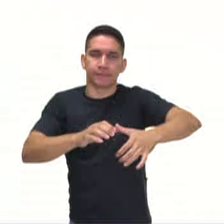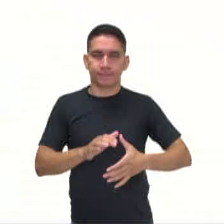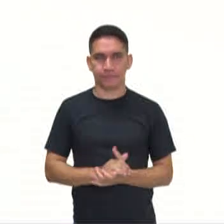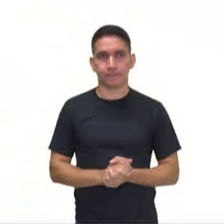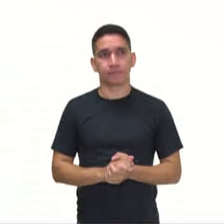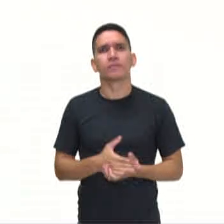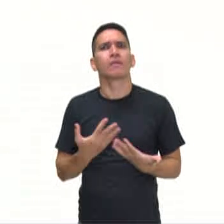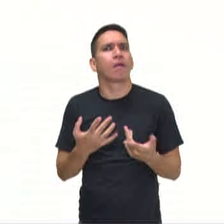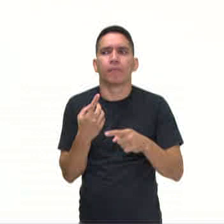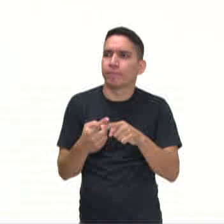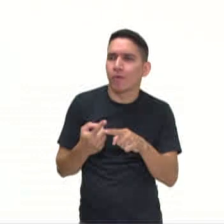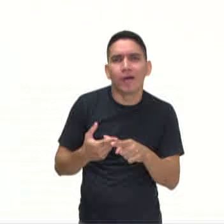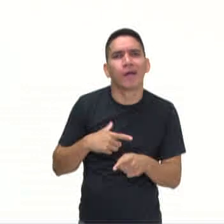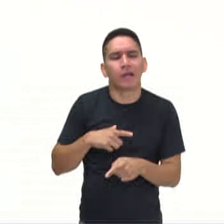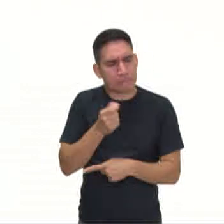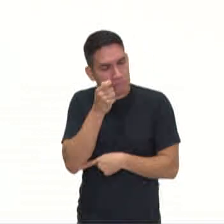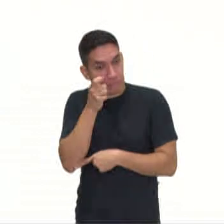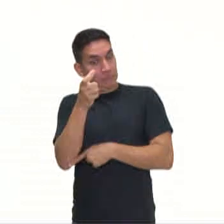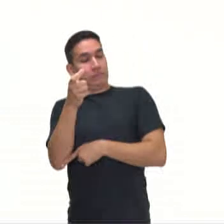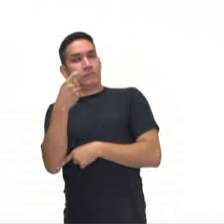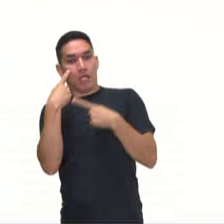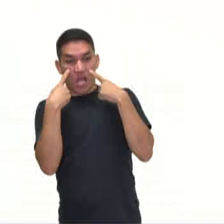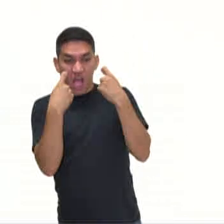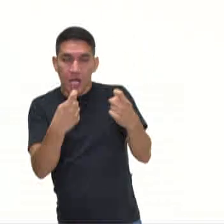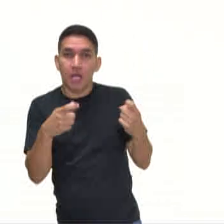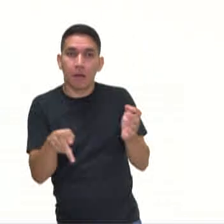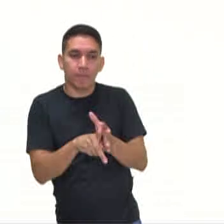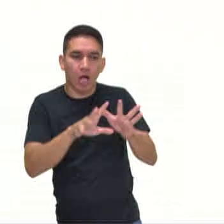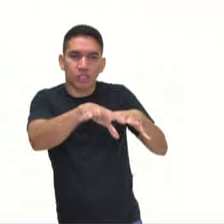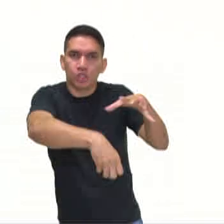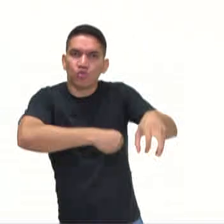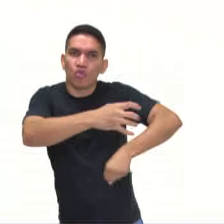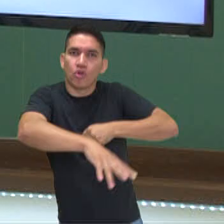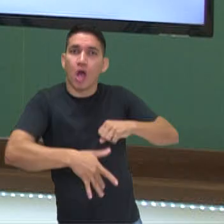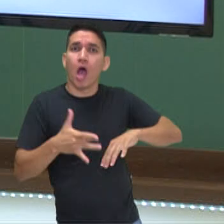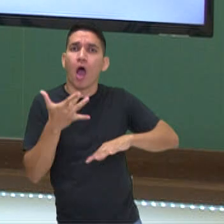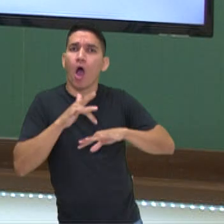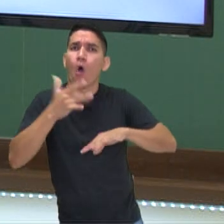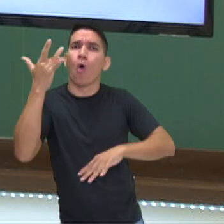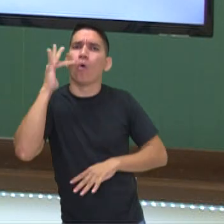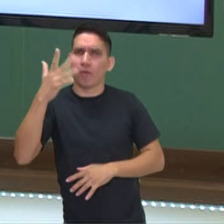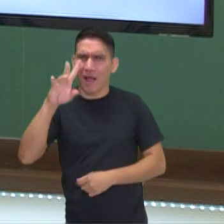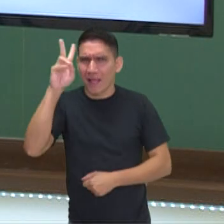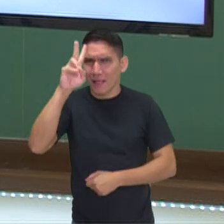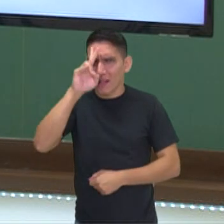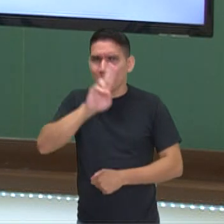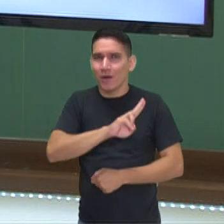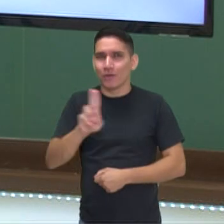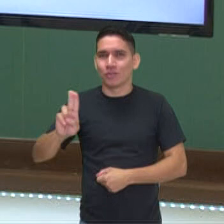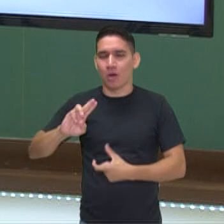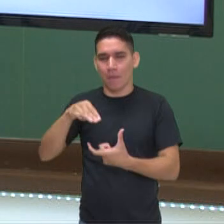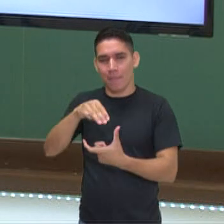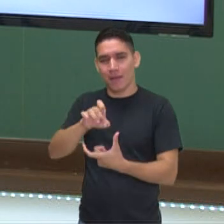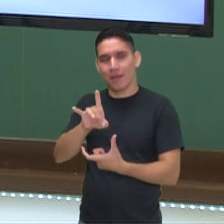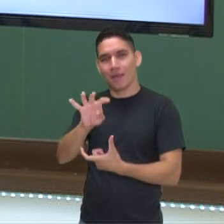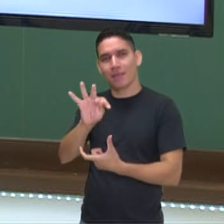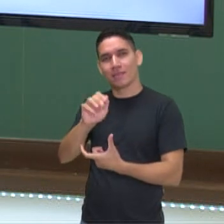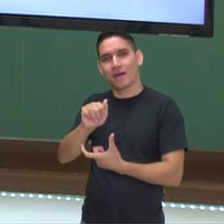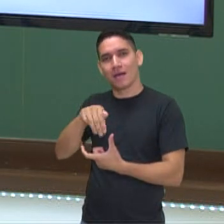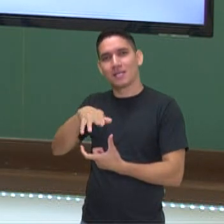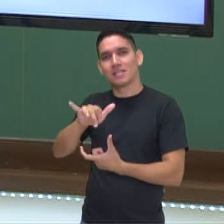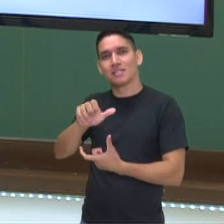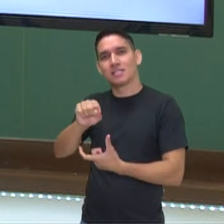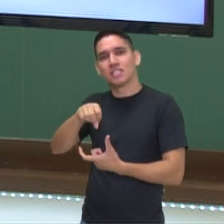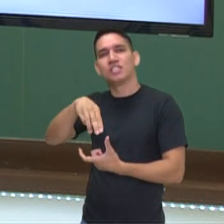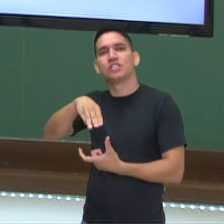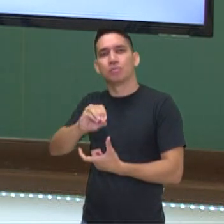aqui, ó, por que havia tanto interesse na extração do ouro nesse período? Você lembra do metalismo, a teoria que dizia que a